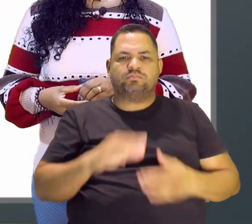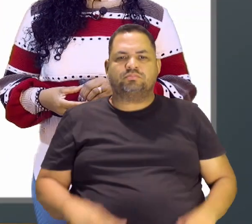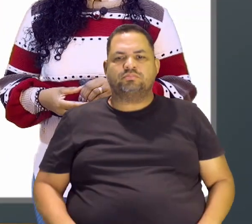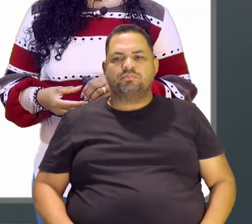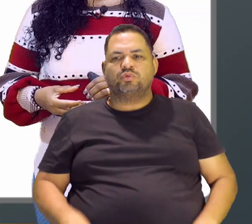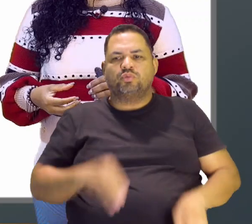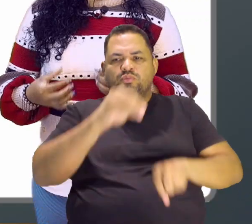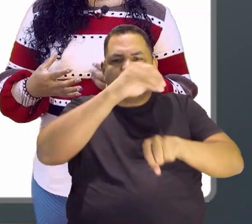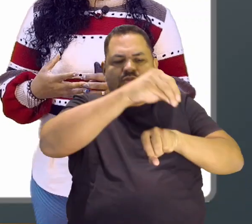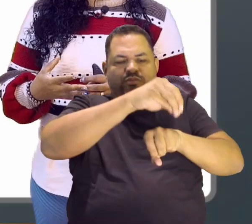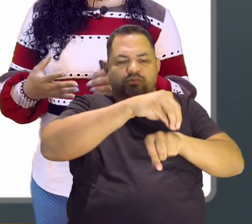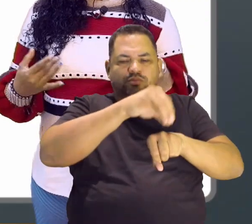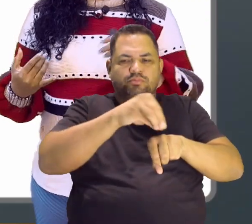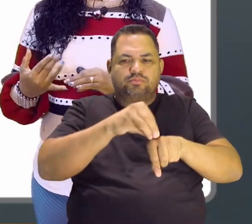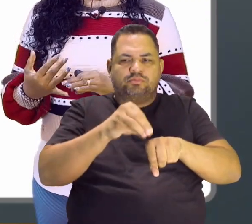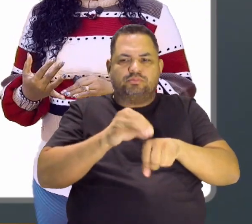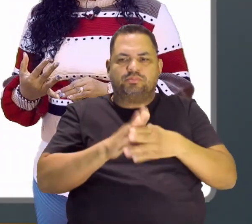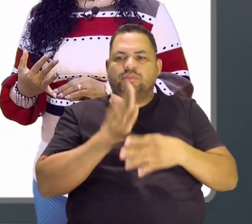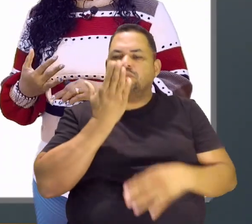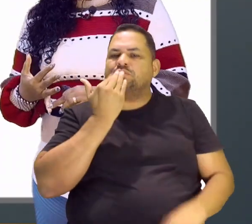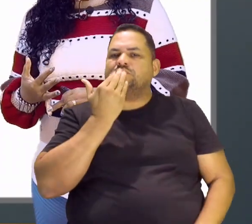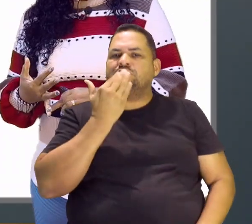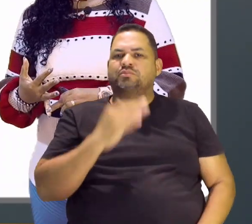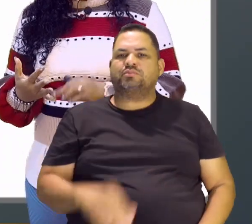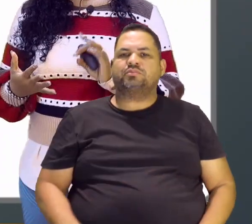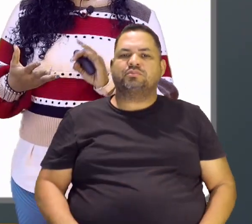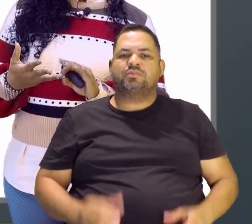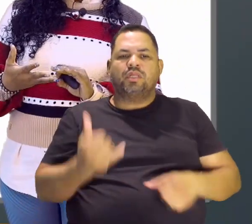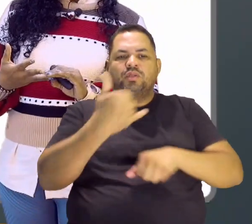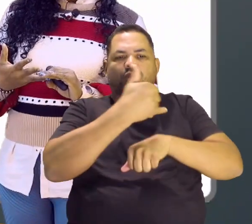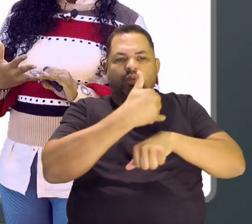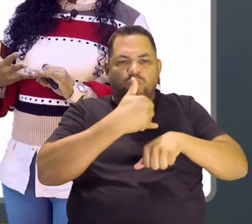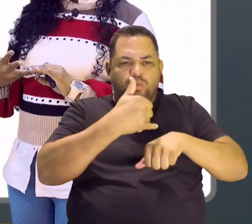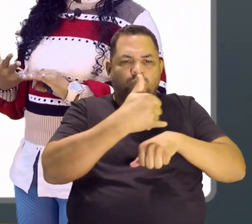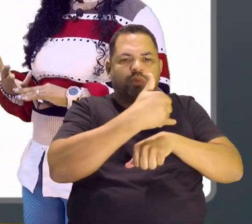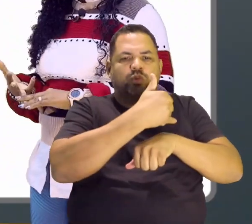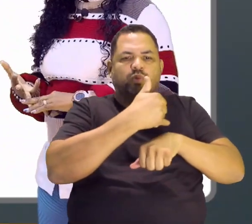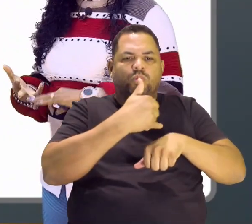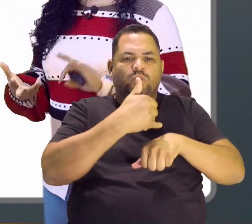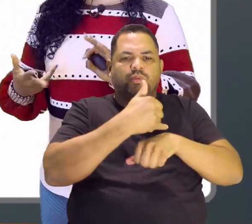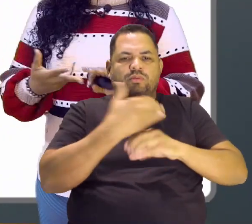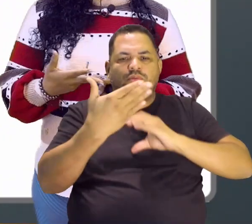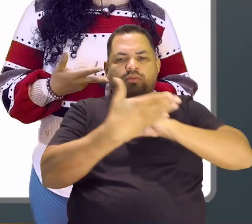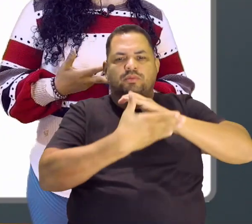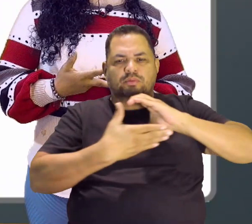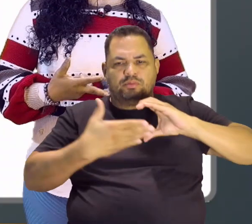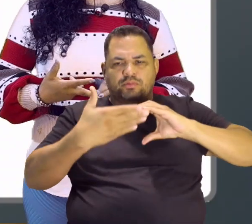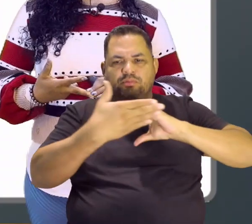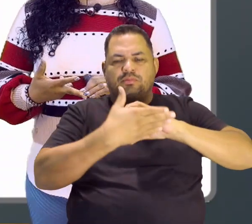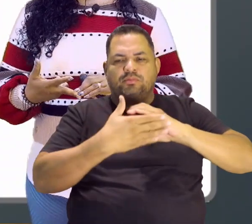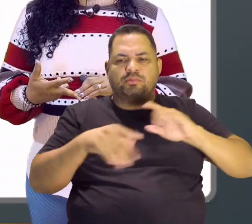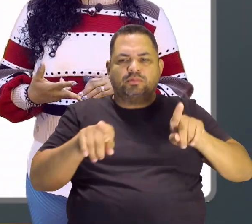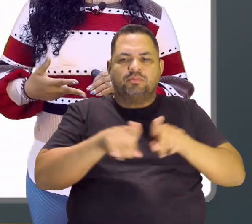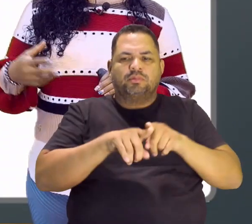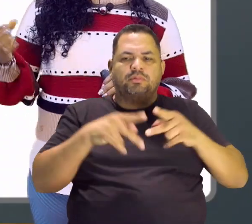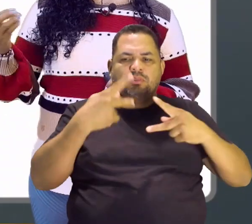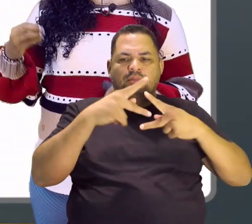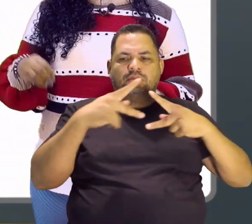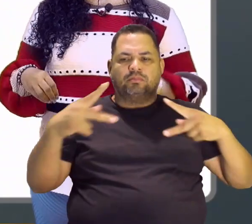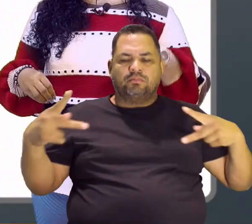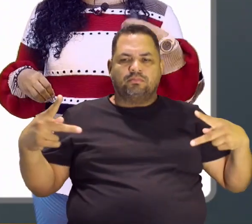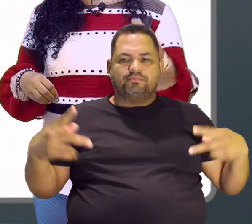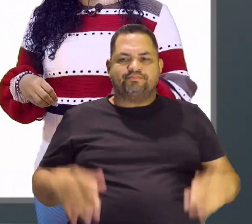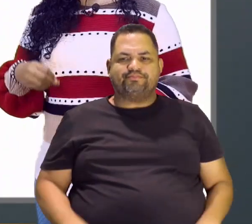que a gente ingere. Então, a gente ingere aí gorduras, a gente ingere aí carboidratos, a gente ingere proteínas. E